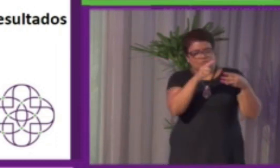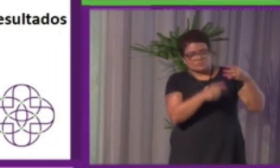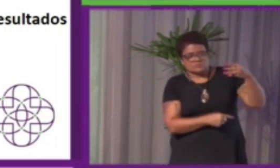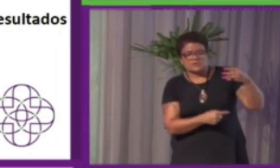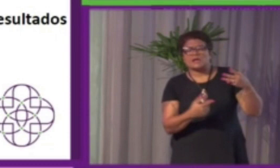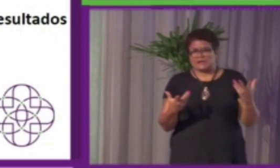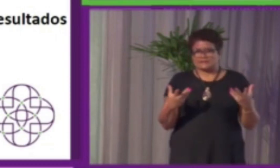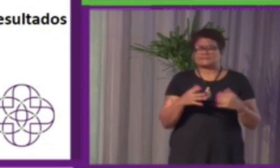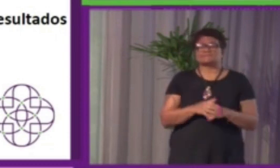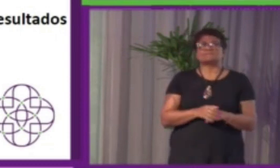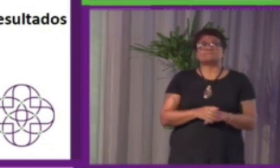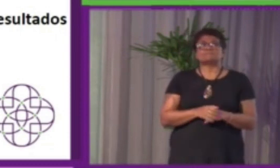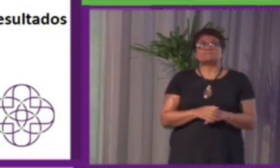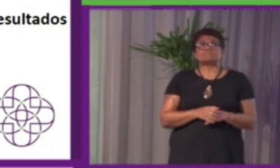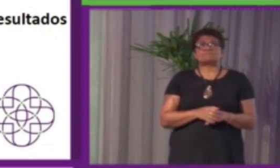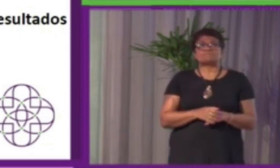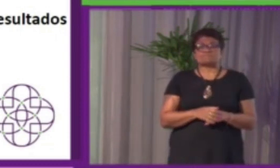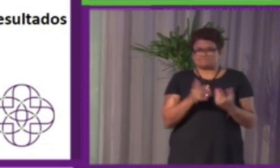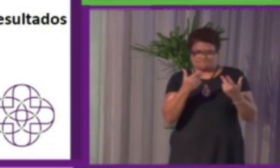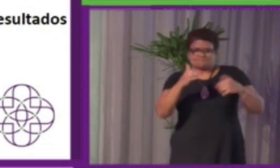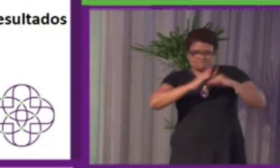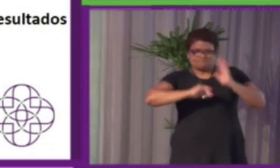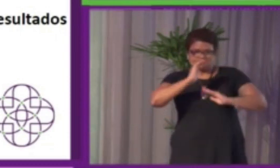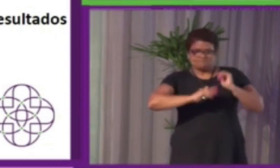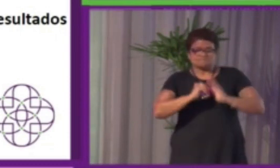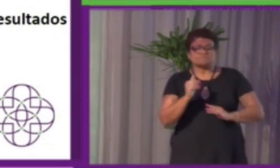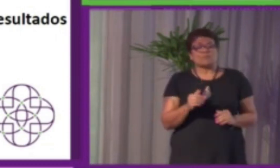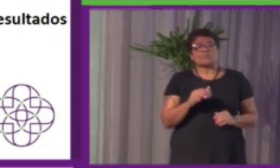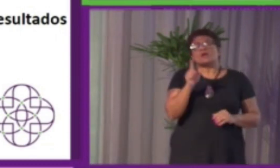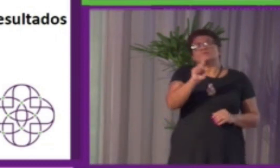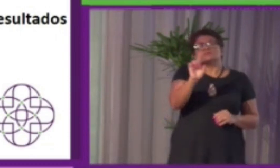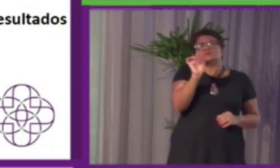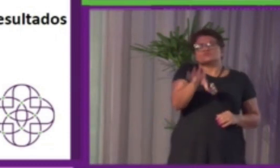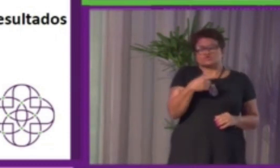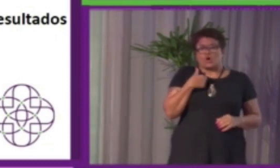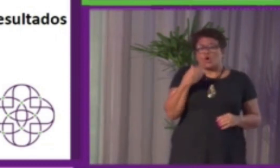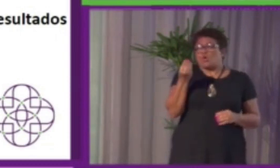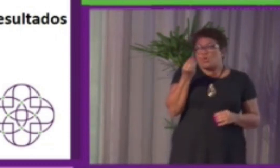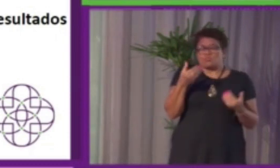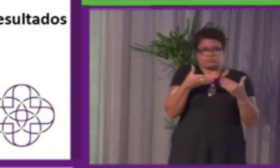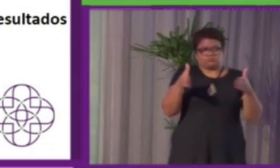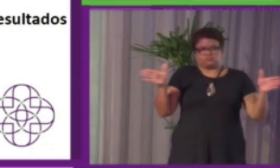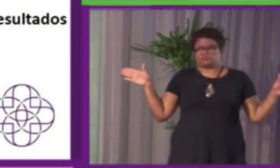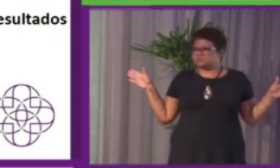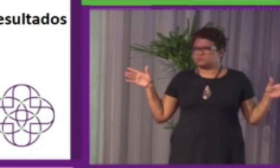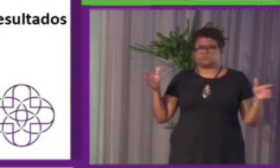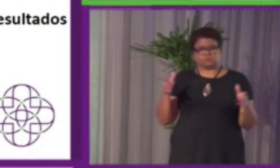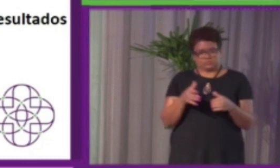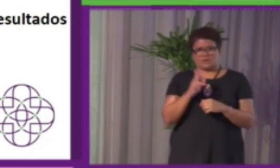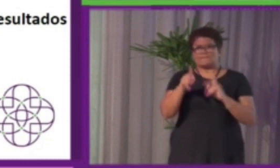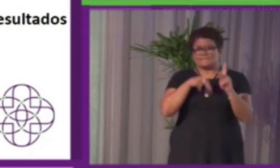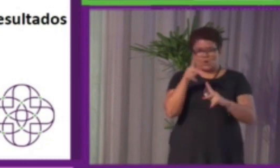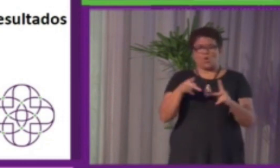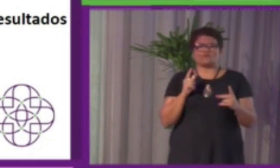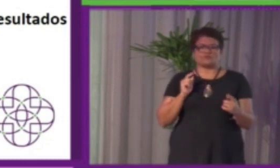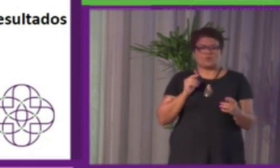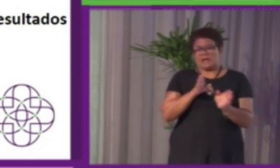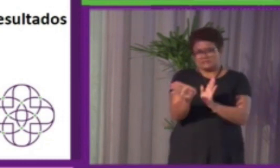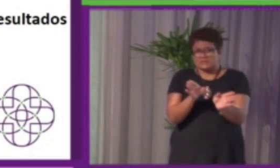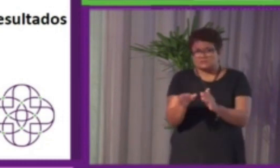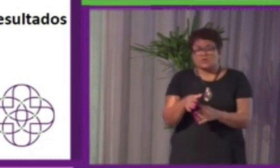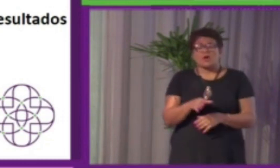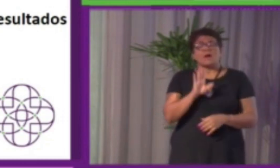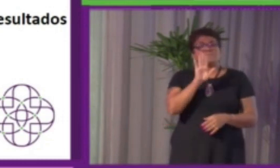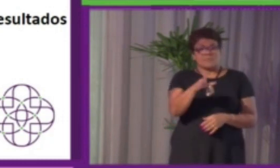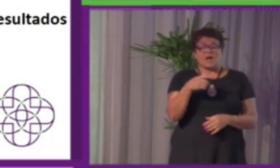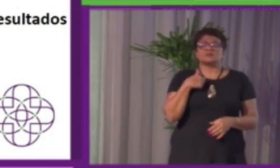intervenções. Então, a gente está vendo não só o quanto as intervenções maximizam a saúde da população, mas a gente está vendo em